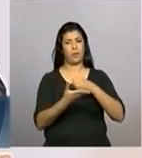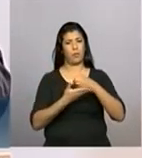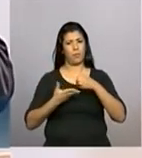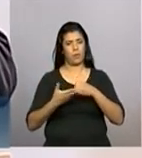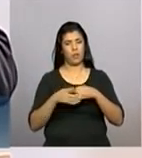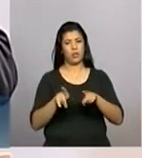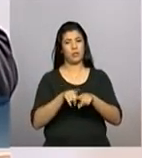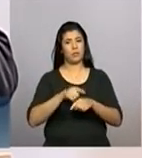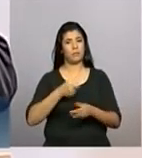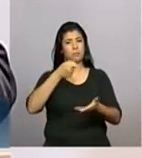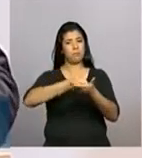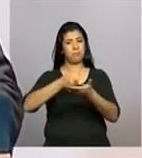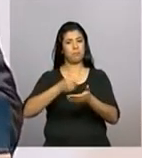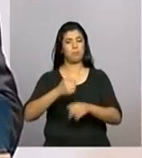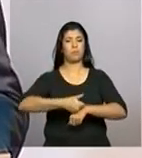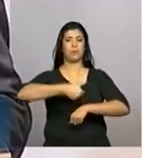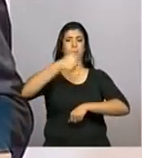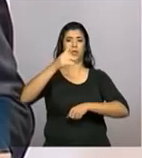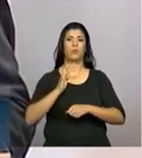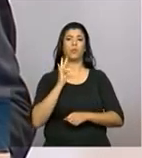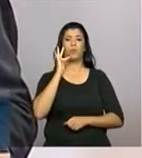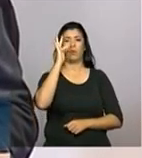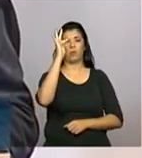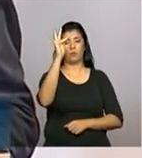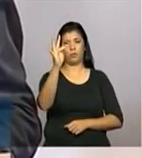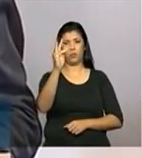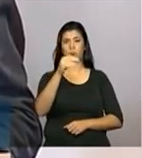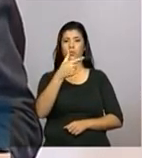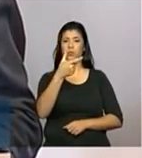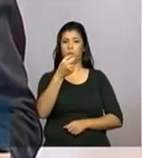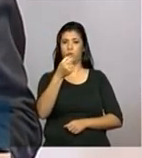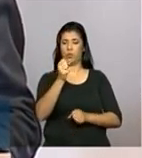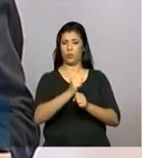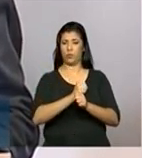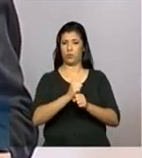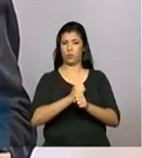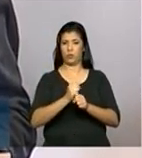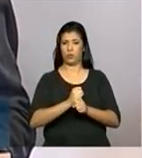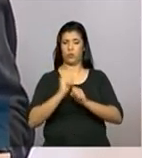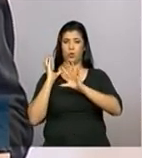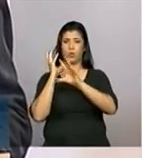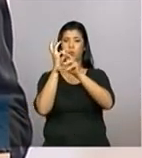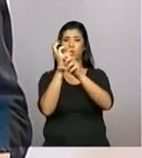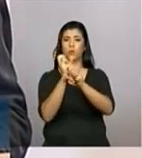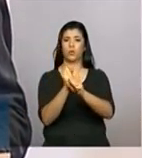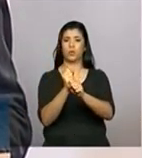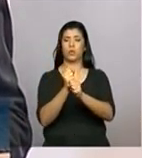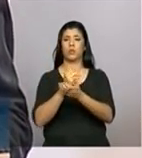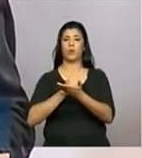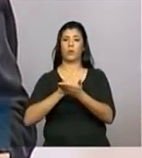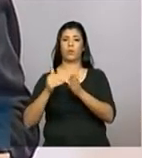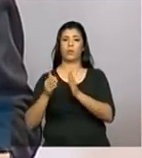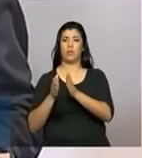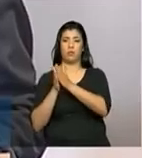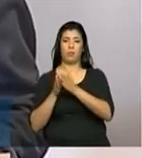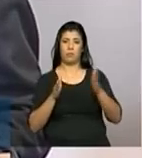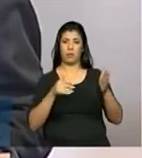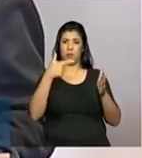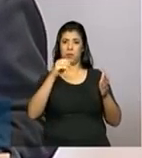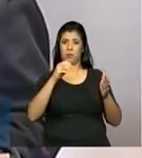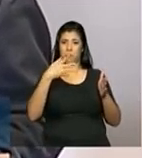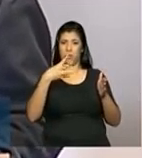melhorias nos próximos 20 anos a contar do ano de 2014.